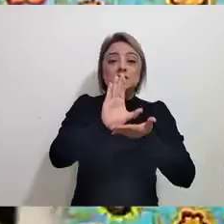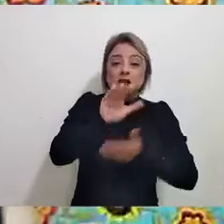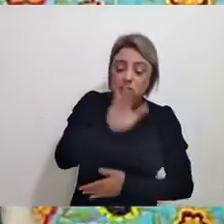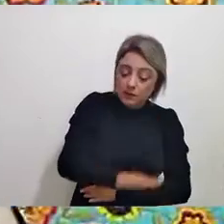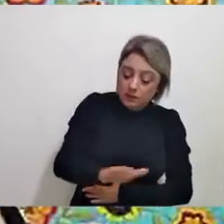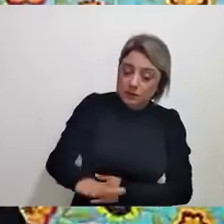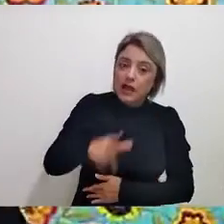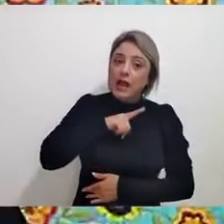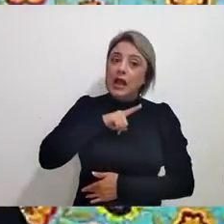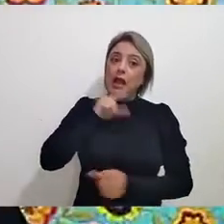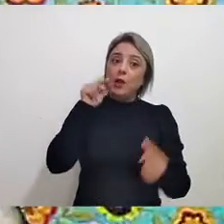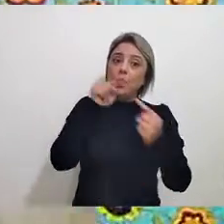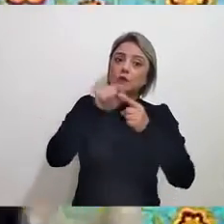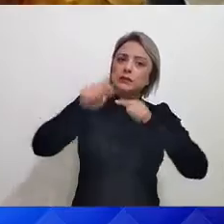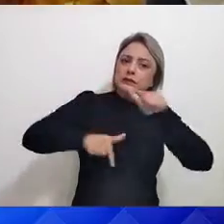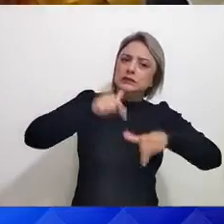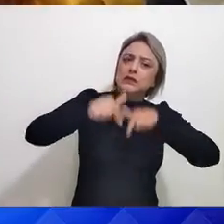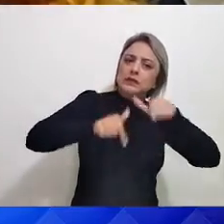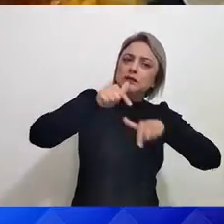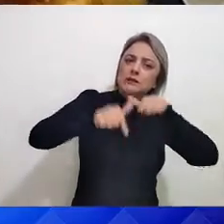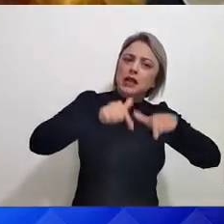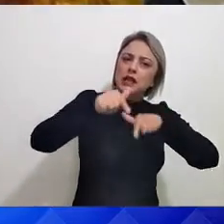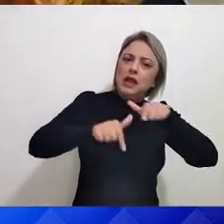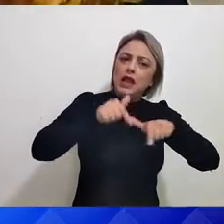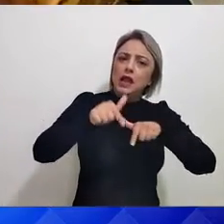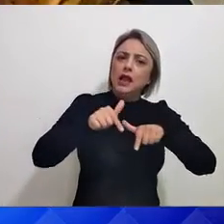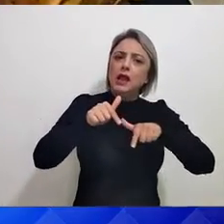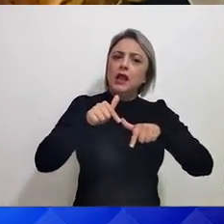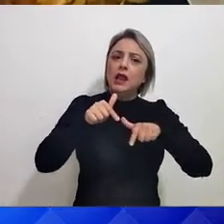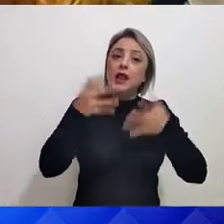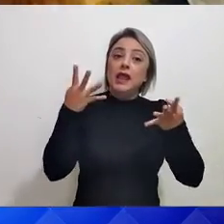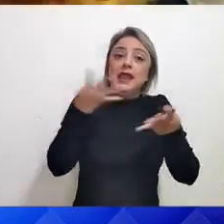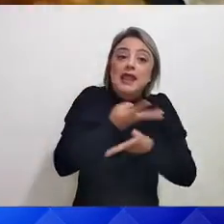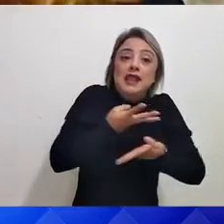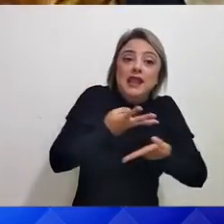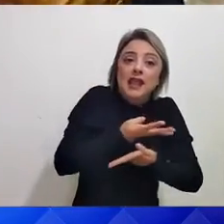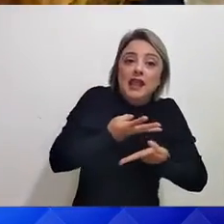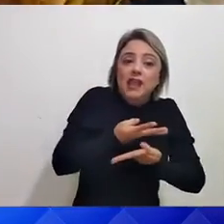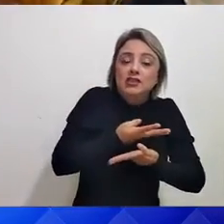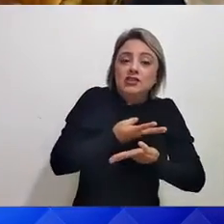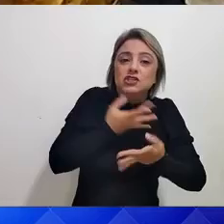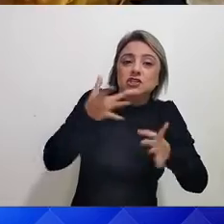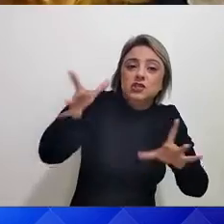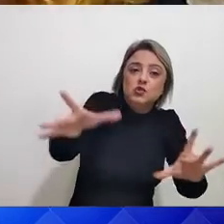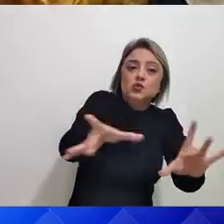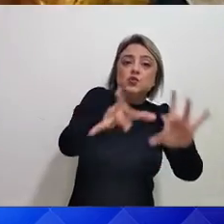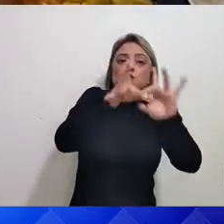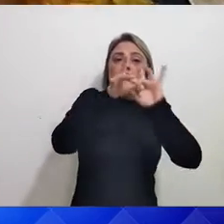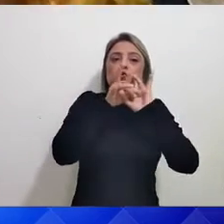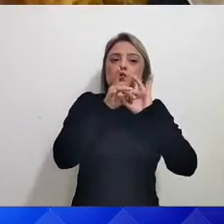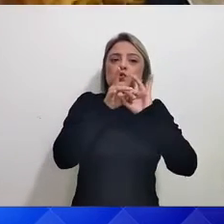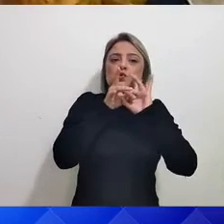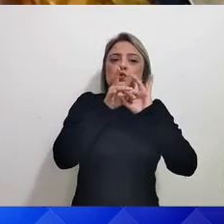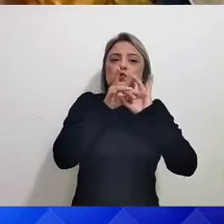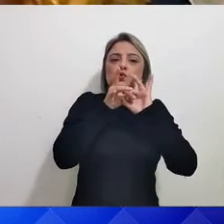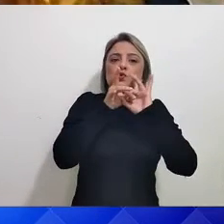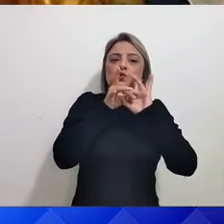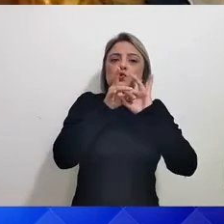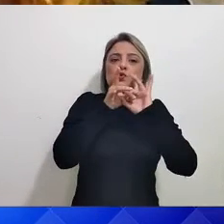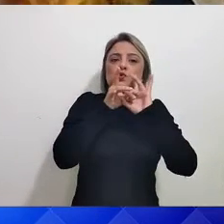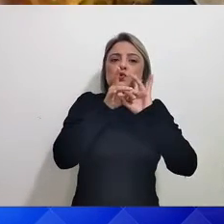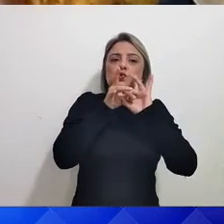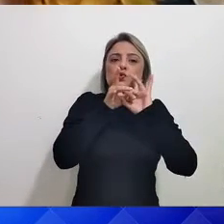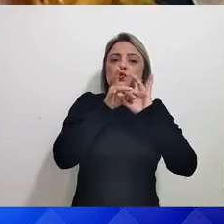para trabalhar em rede, né? Fazendo estratégias com a própria escola, com a